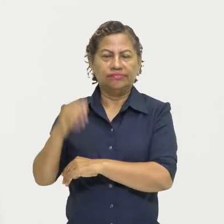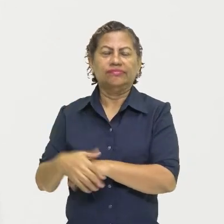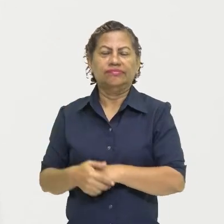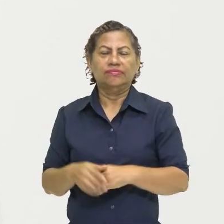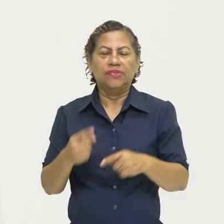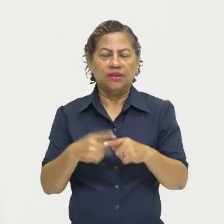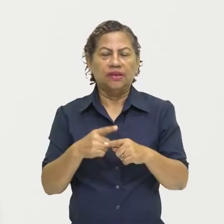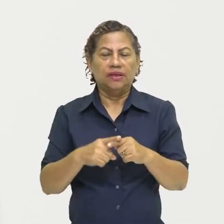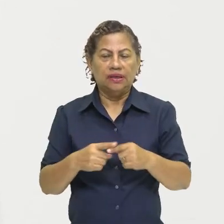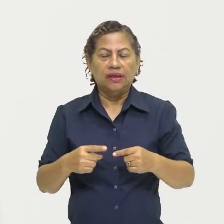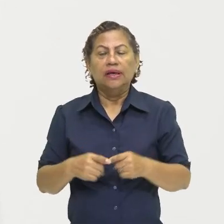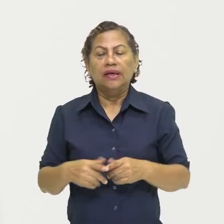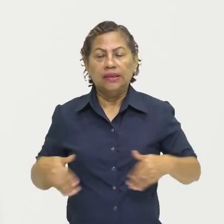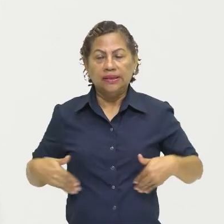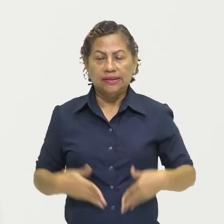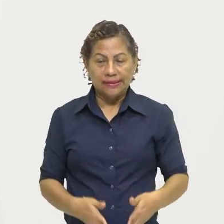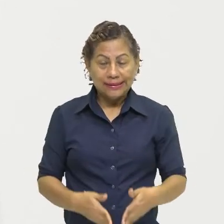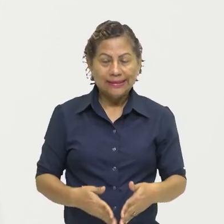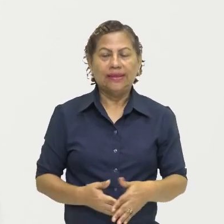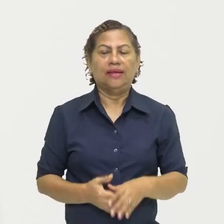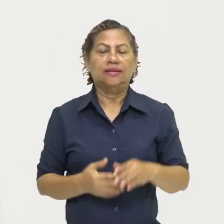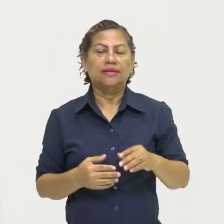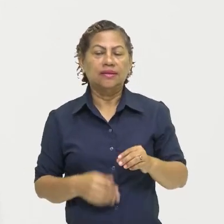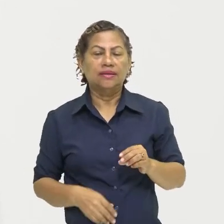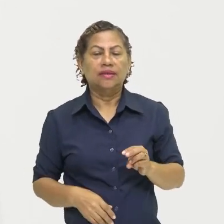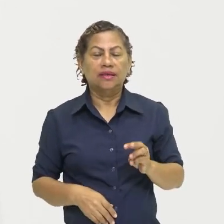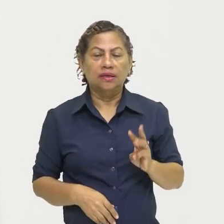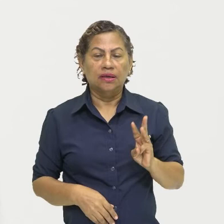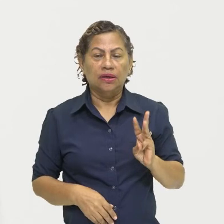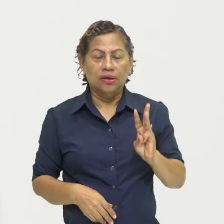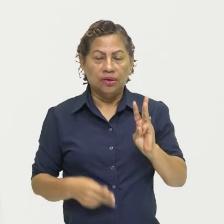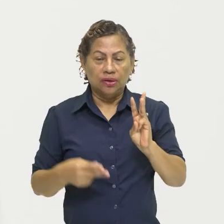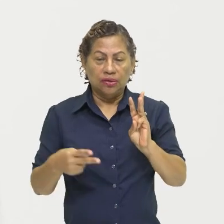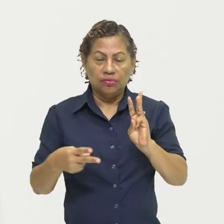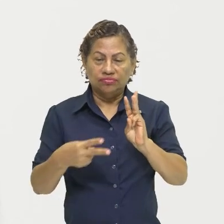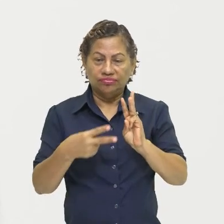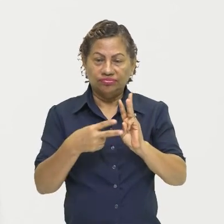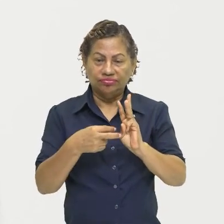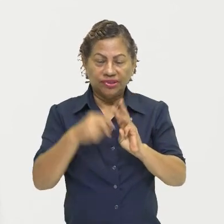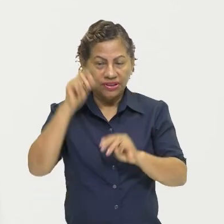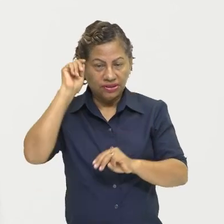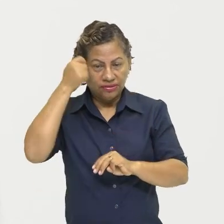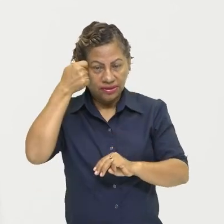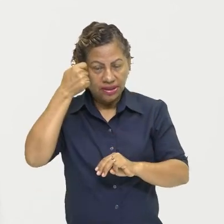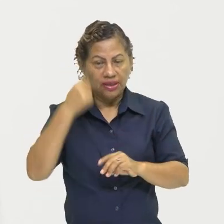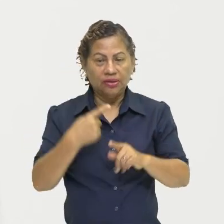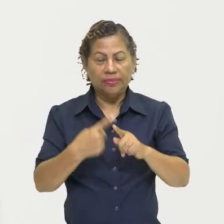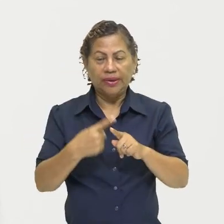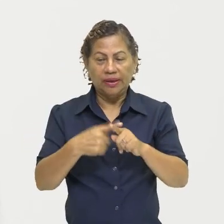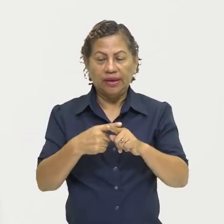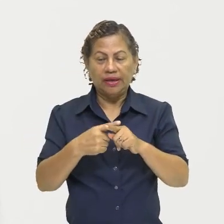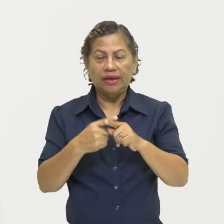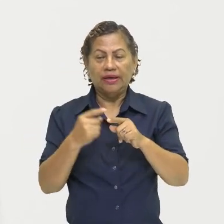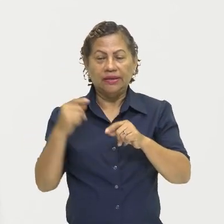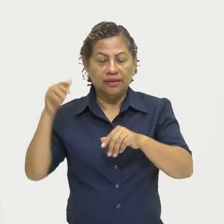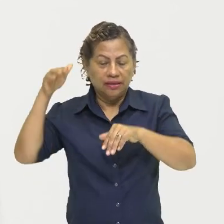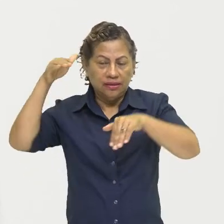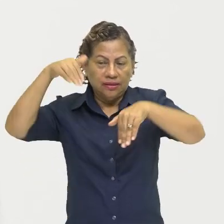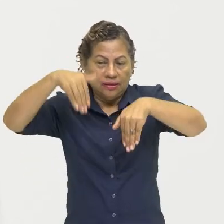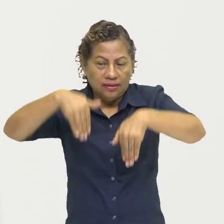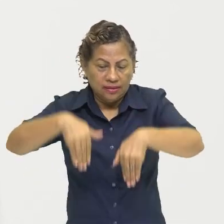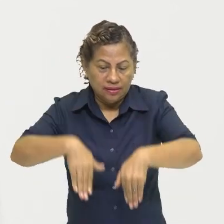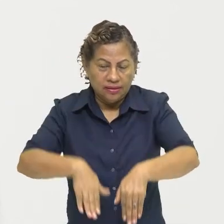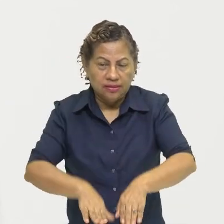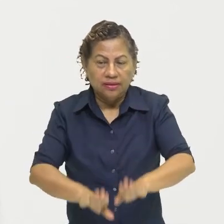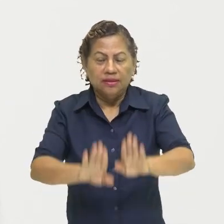índio negro, né, e depois, no decorrer da história, em um determinado momento ele mergulha em um poço encantado e ele se